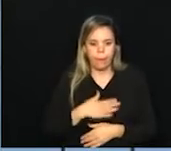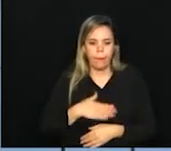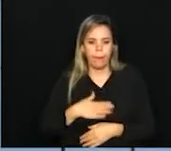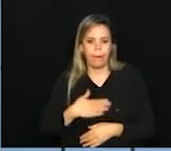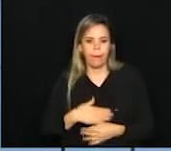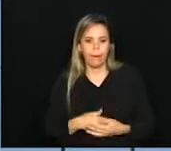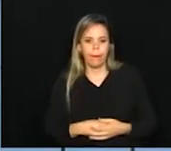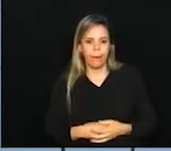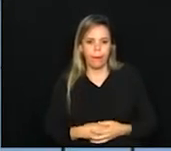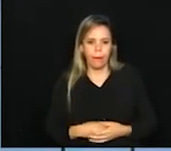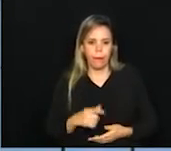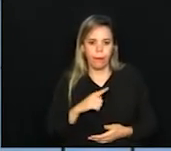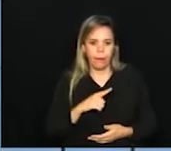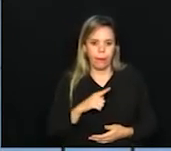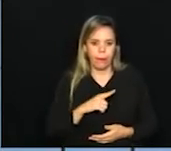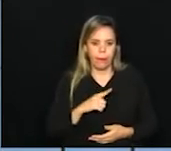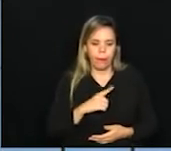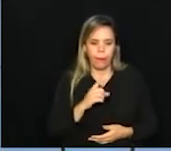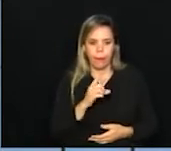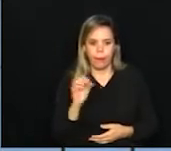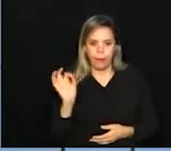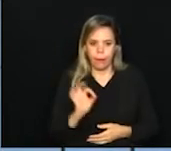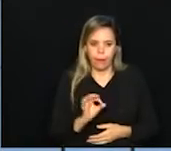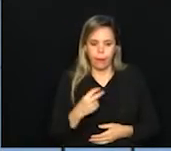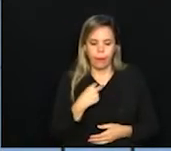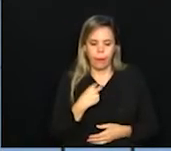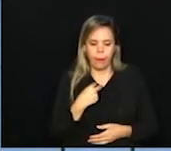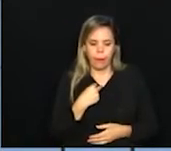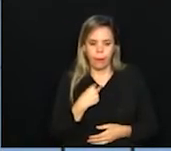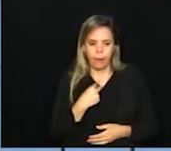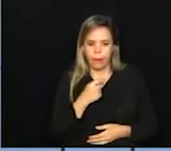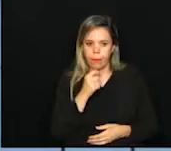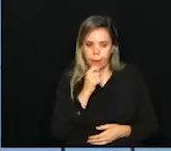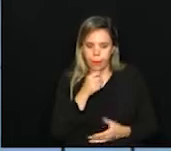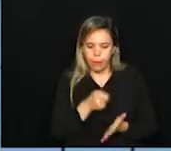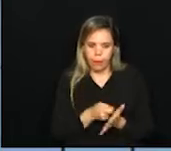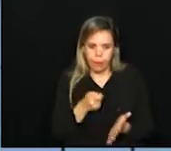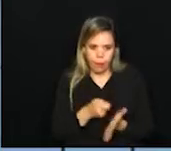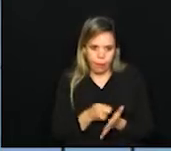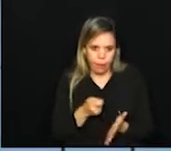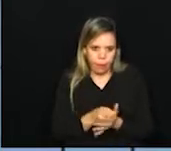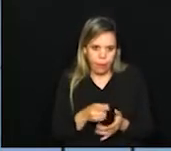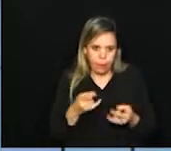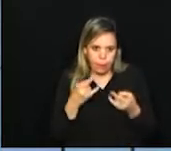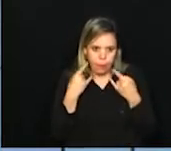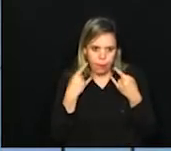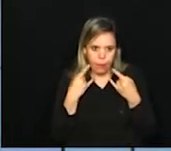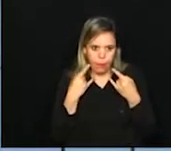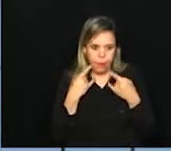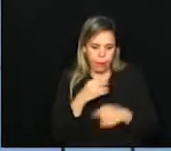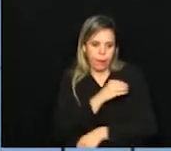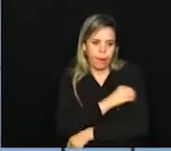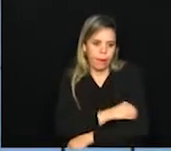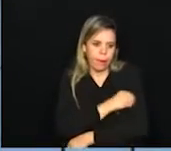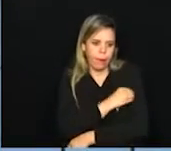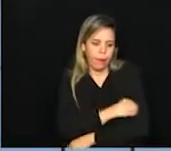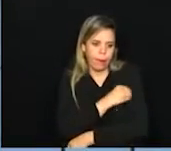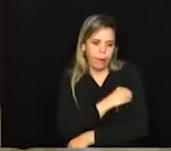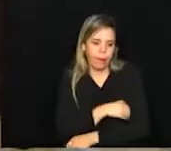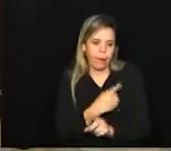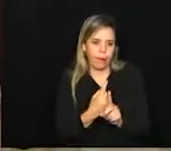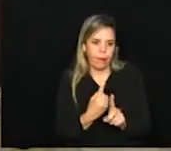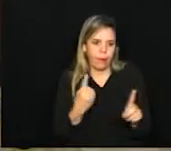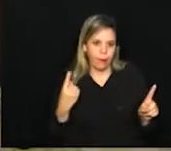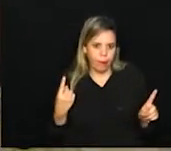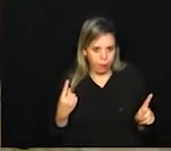agosto, nós teremos aí 100% de ocupação, mas ainda a exigência do uso de máscara, álcool gel e o